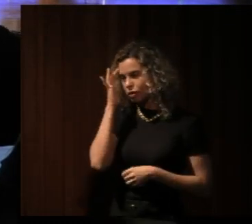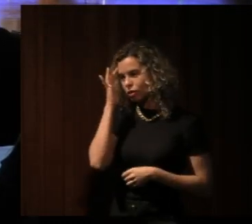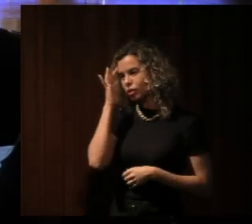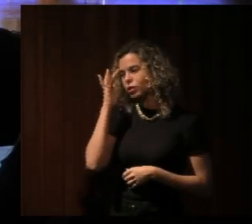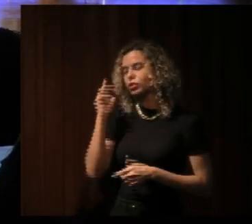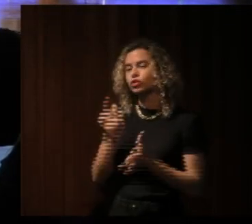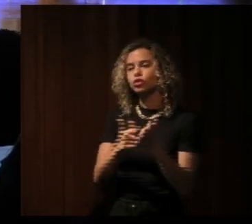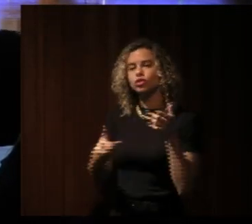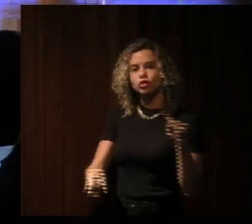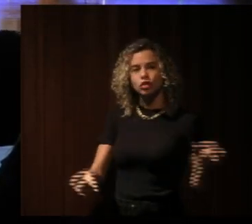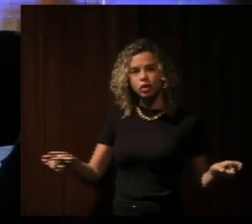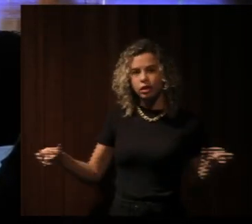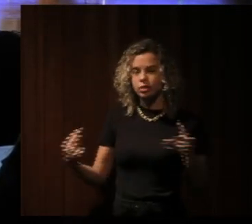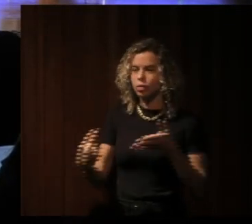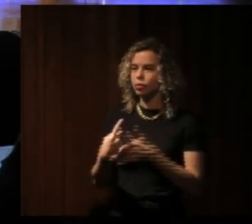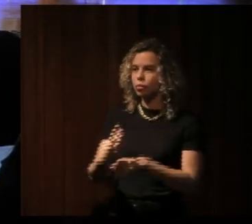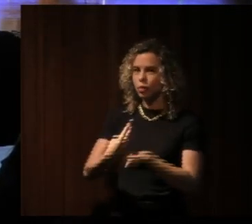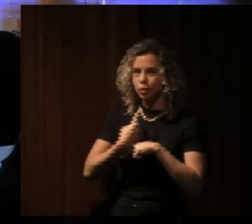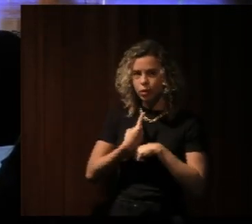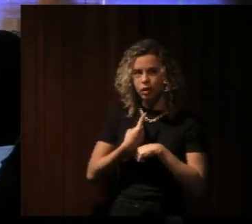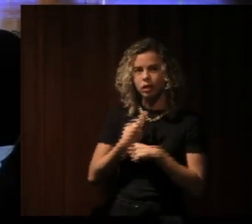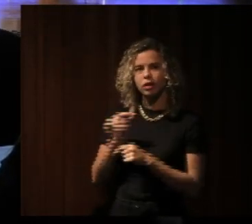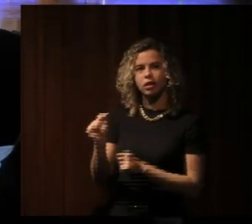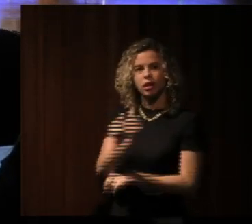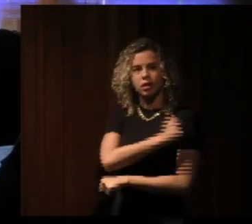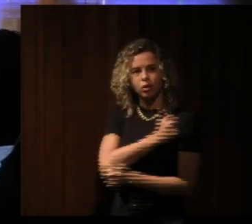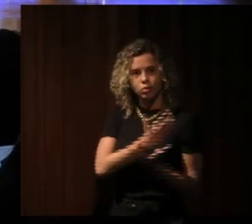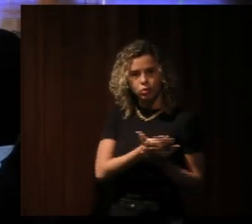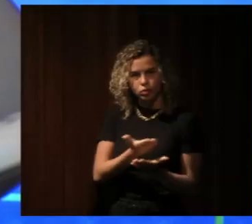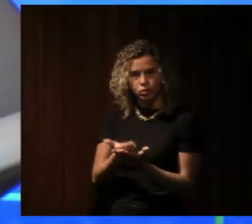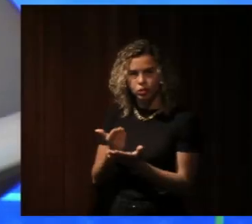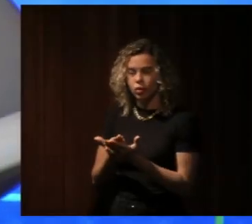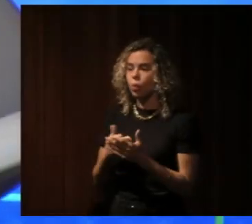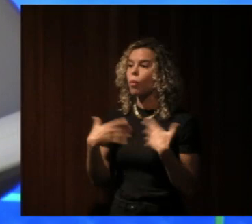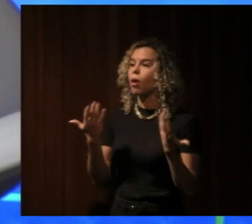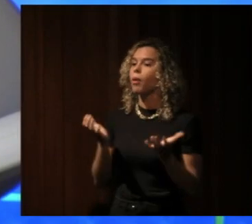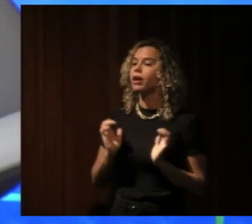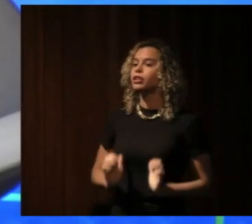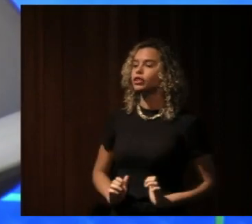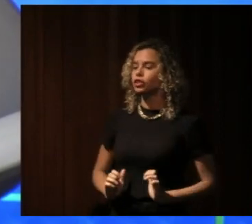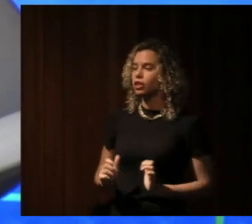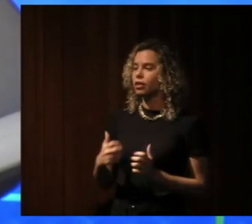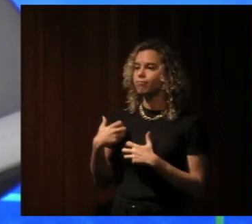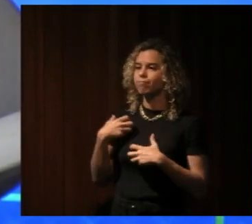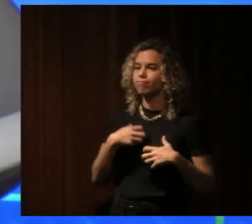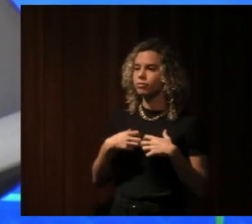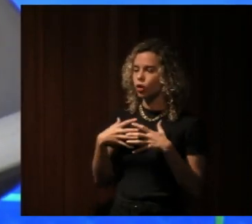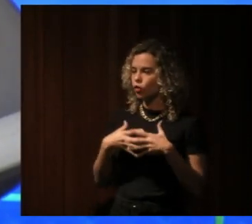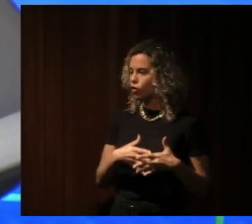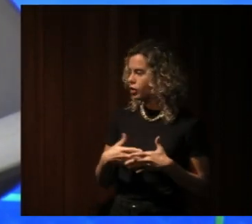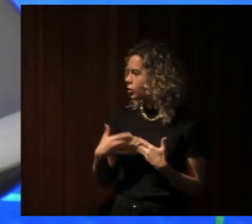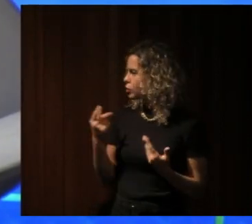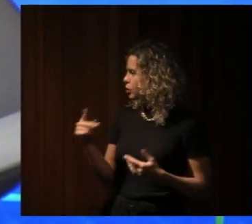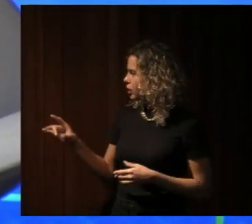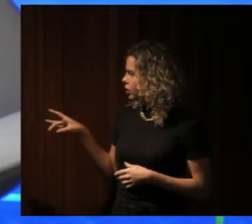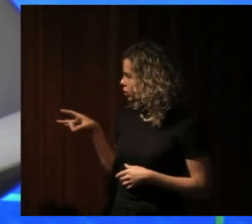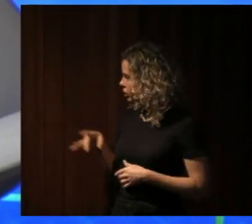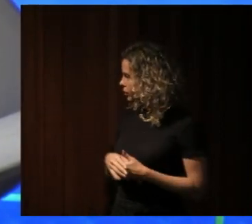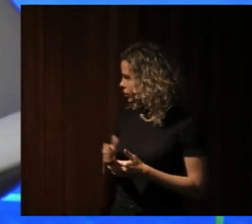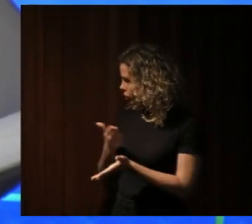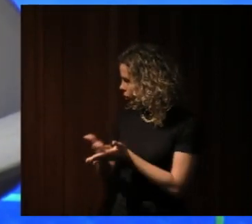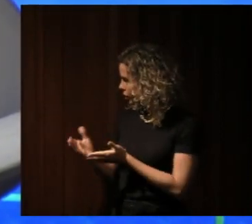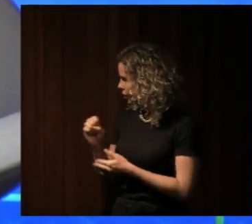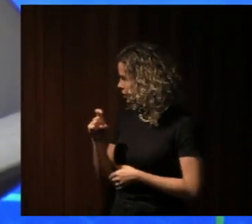de de jornalistas que me procuraram estudantes e quais foram os dilemas éticos que vocês enfrentaram você quer começar Vitor porque o